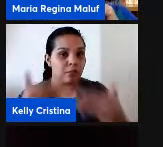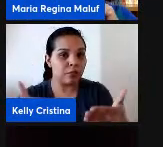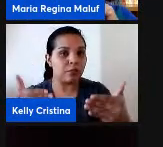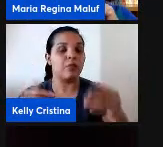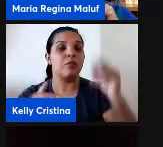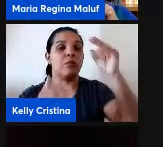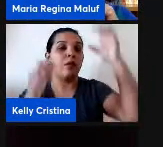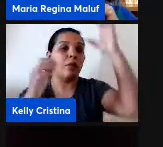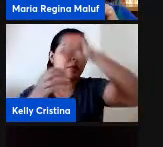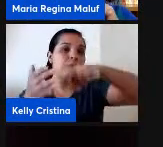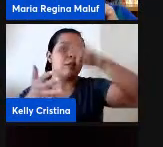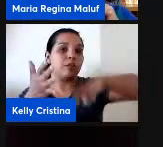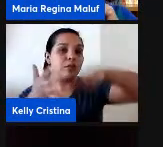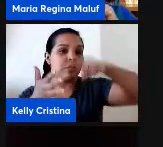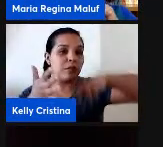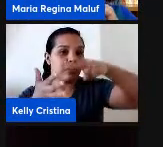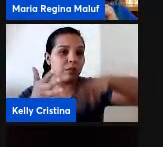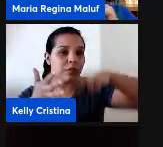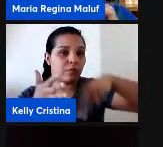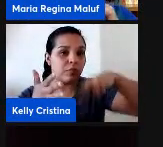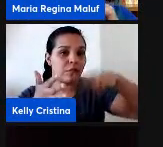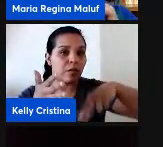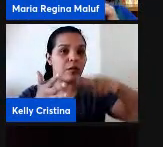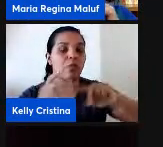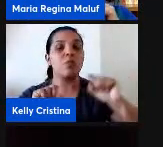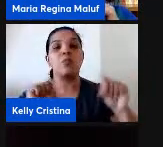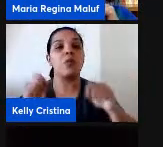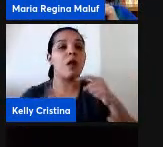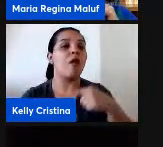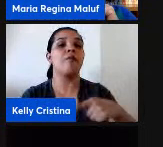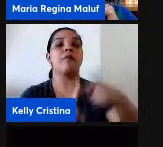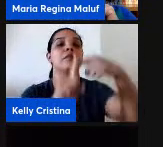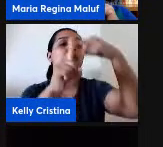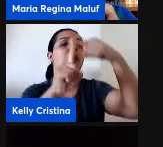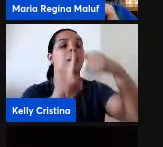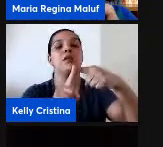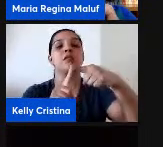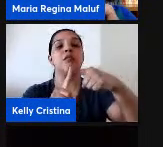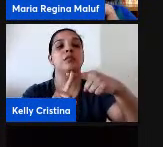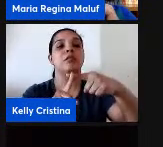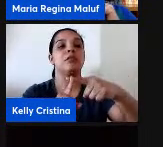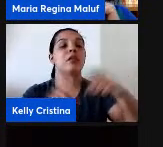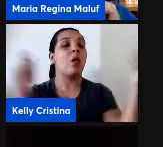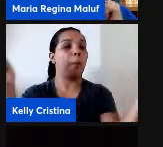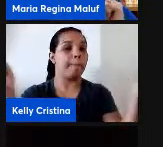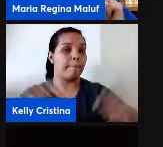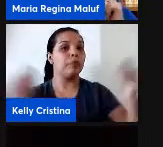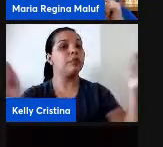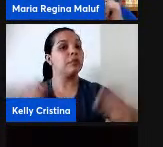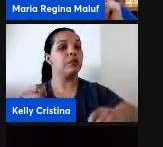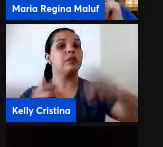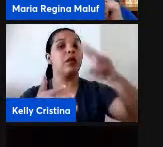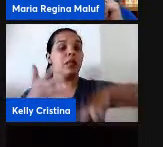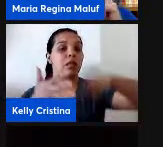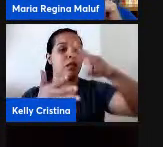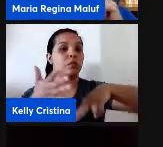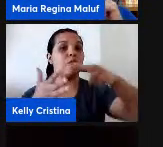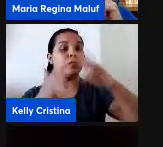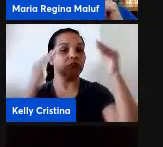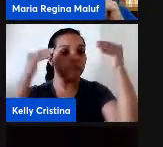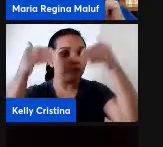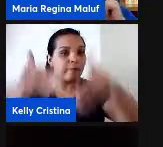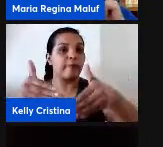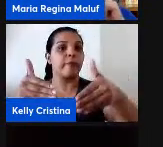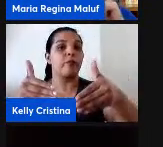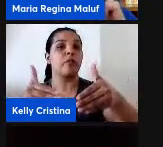aprendizado inativo, qual a vantagem adaptativa da competência leitora dentro dessa perspectiva